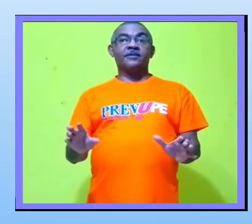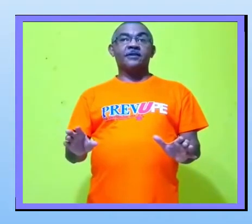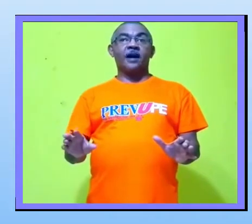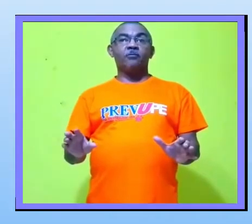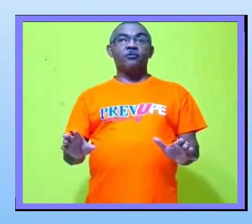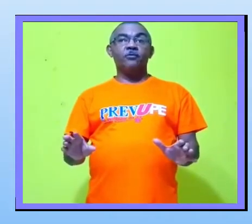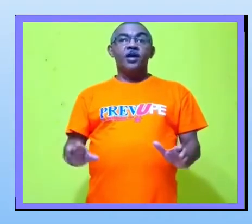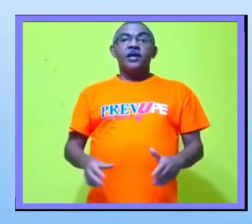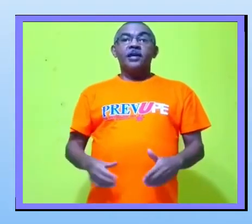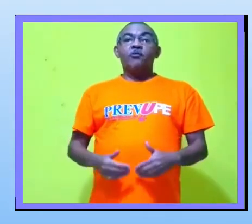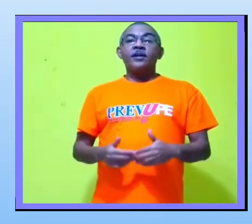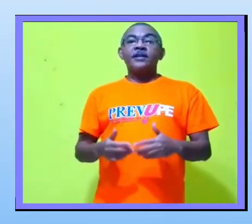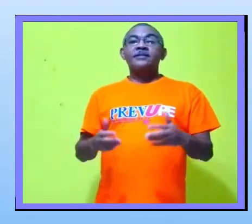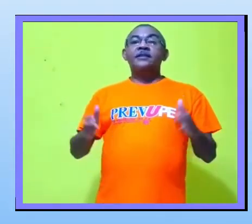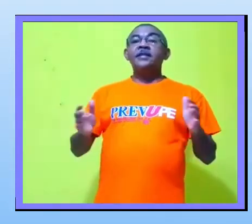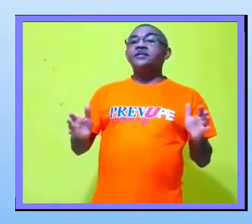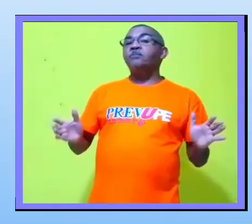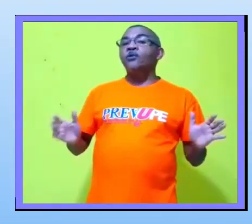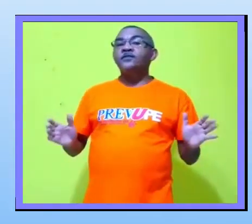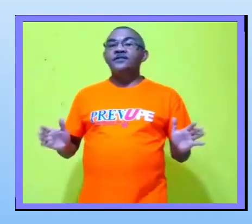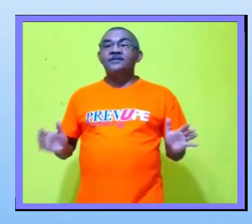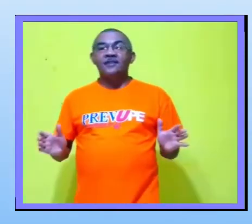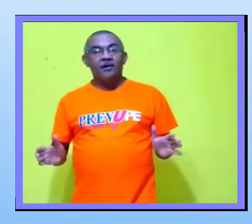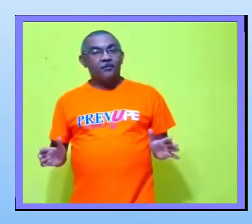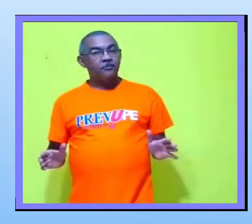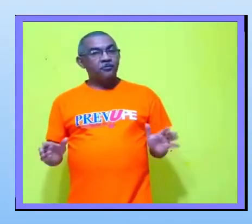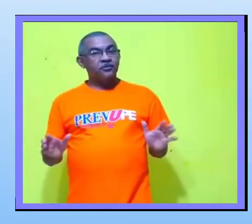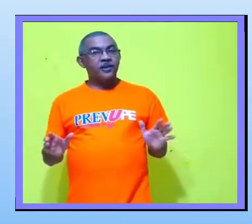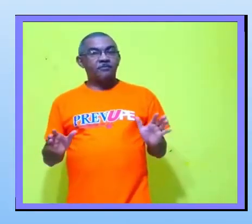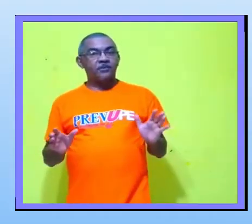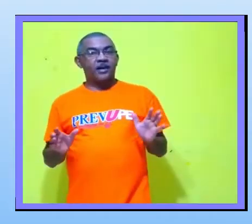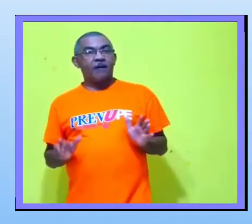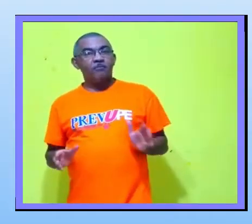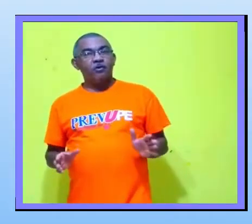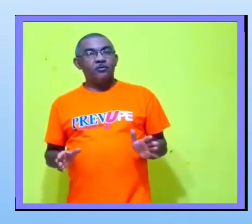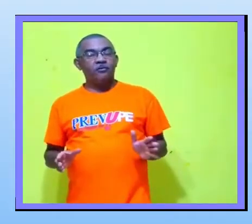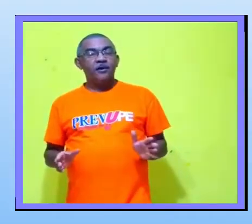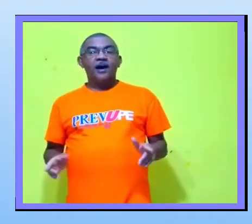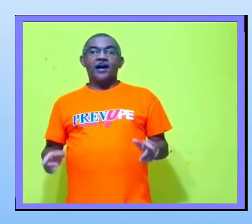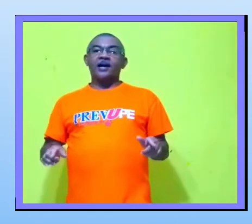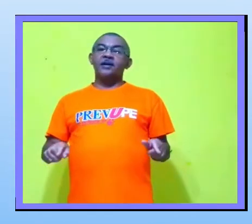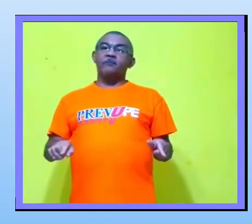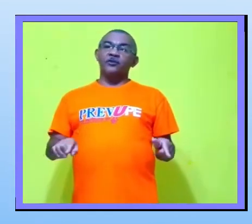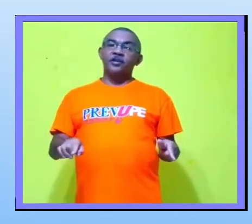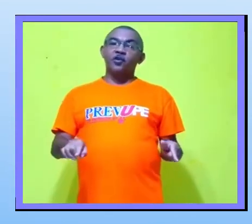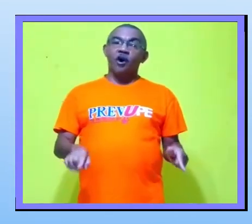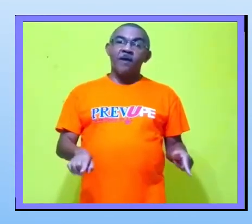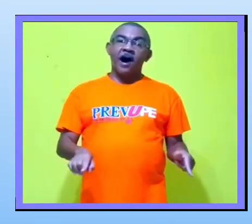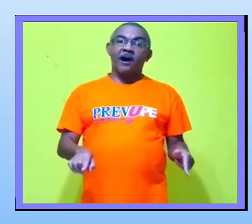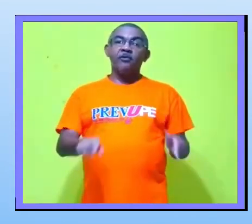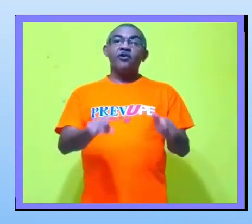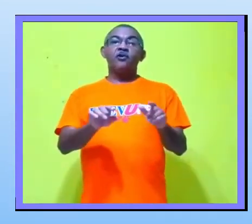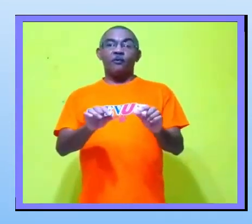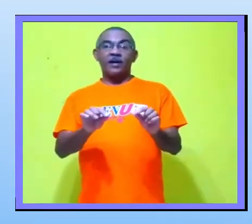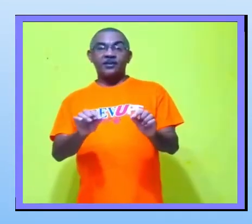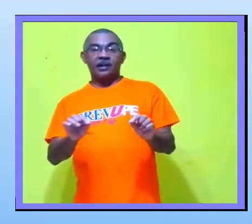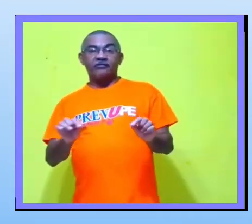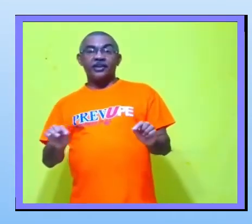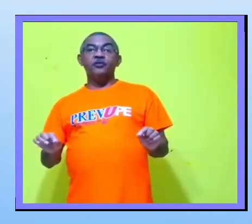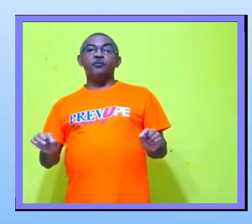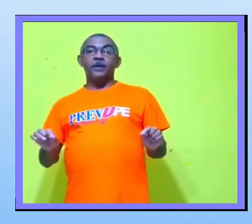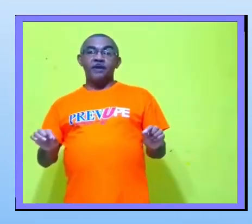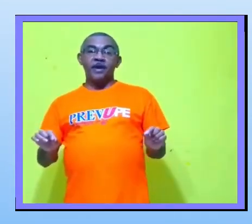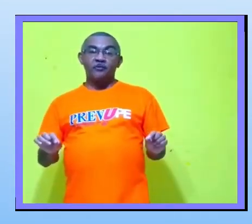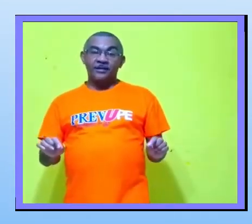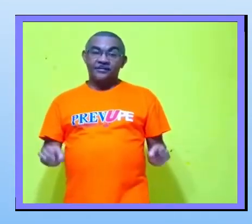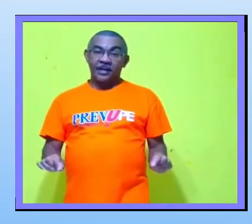desses átomos de carbono. E quanto a essa disposição dos átomos de carbono, a cadeia pode ser normal, como a gente está vendo